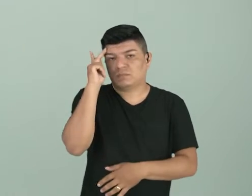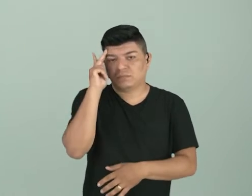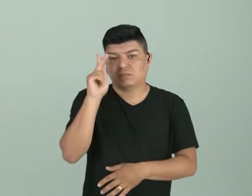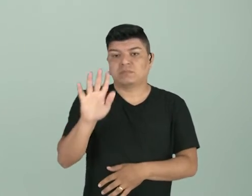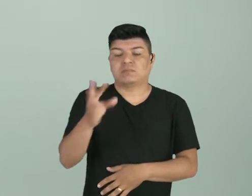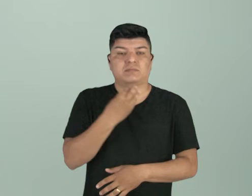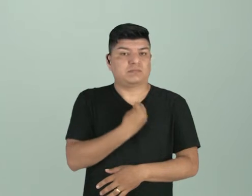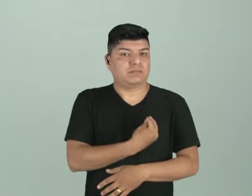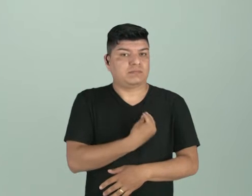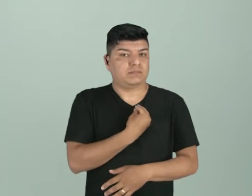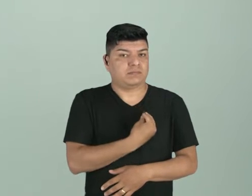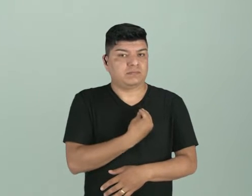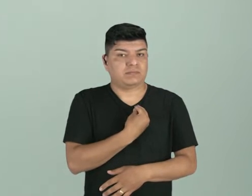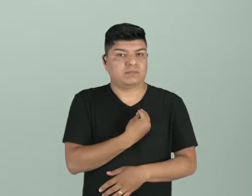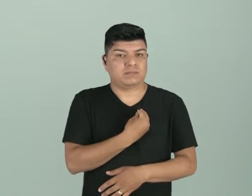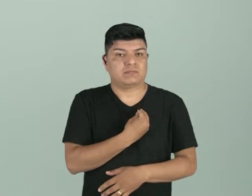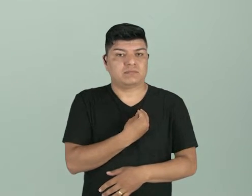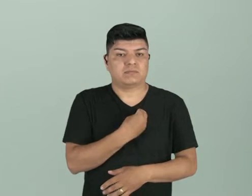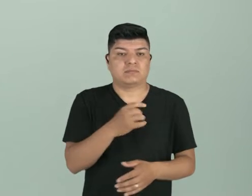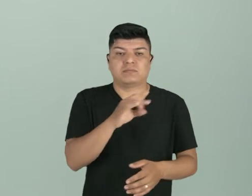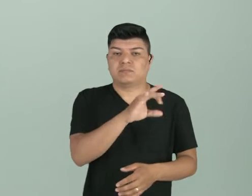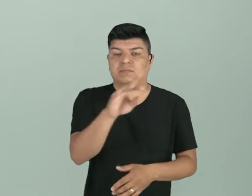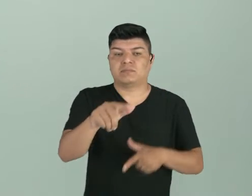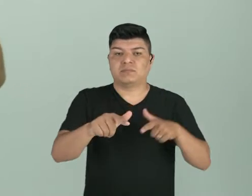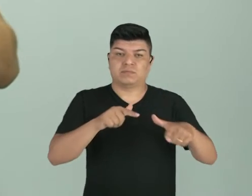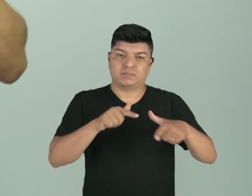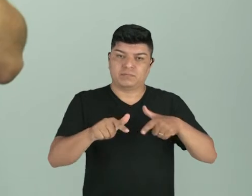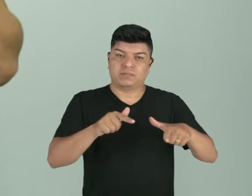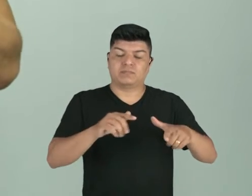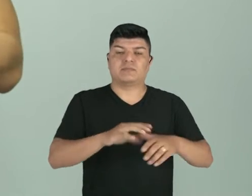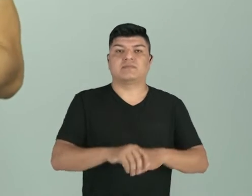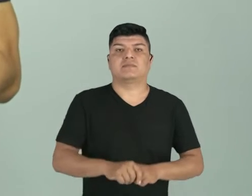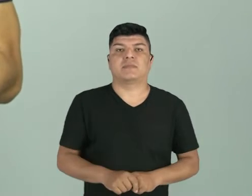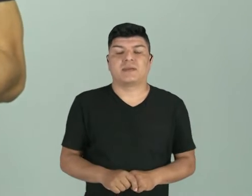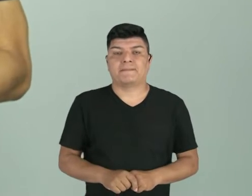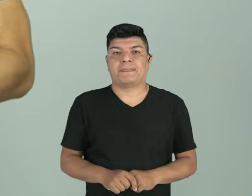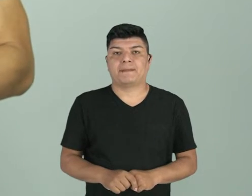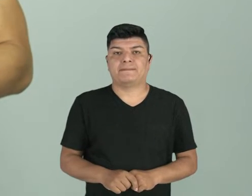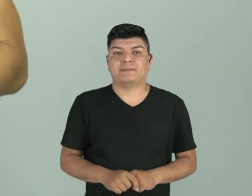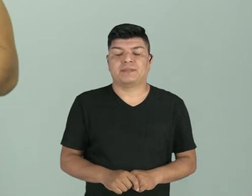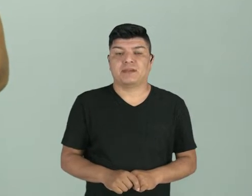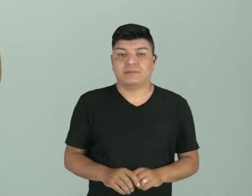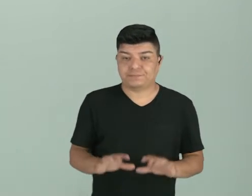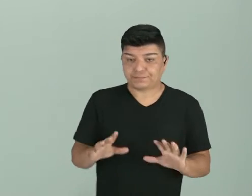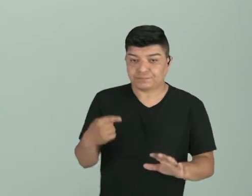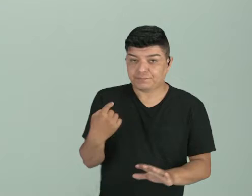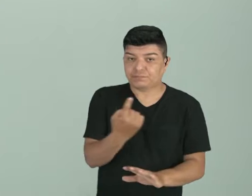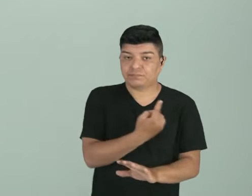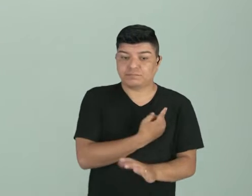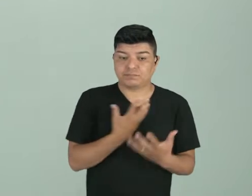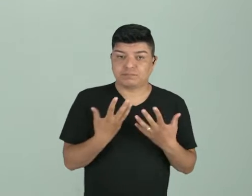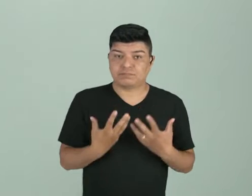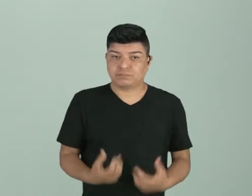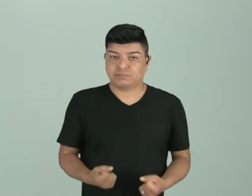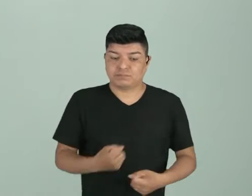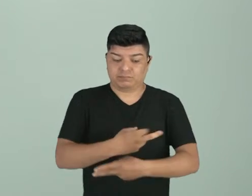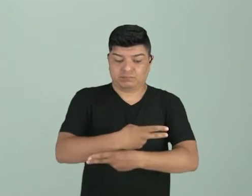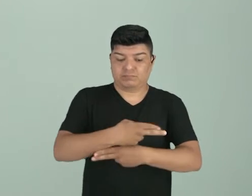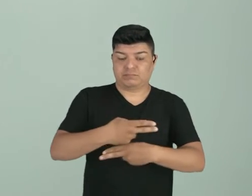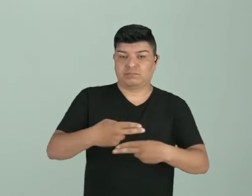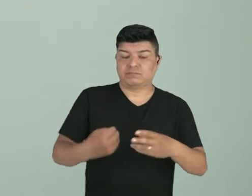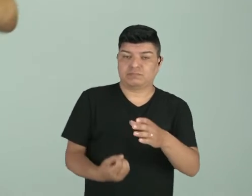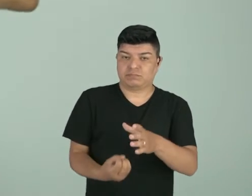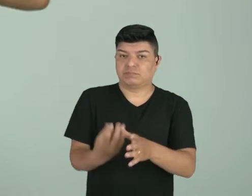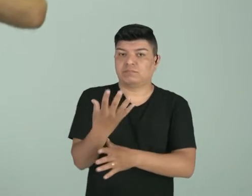ali estão na realização das suas tarefas. Quando nós tratamos da posse dos meios de